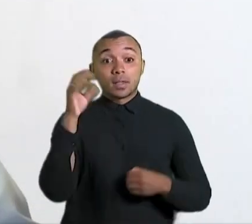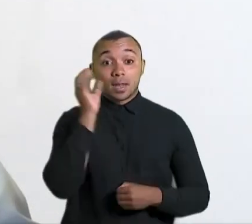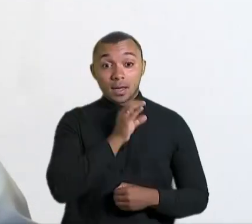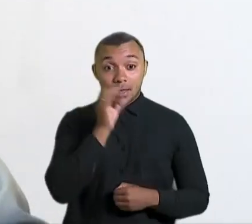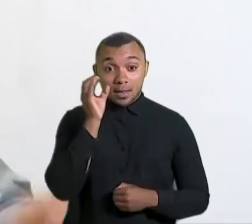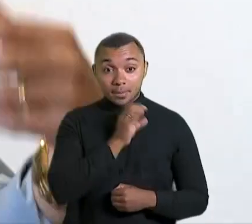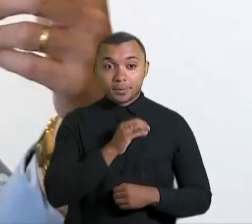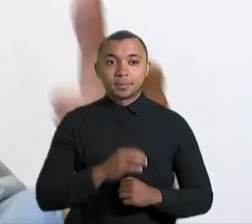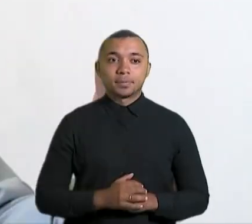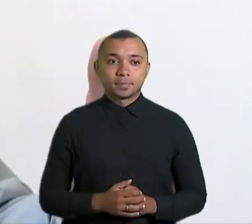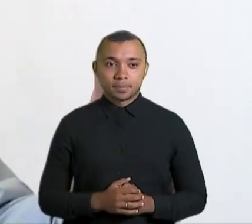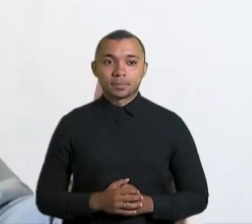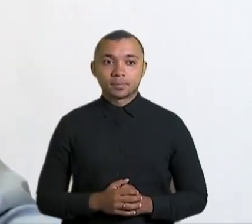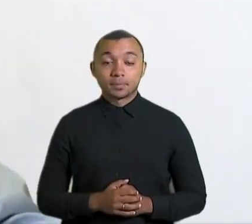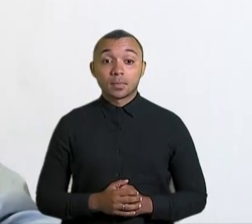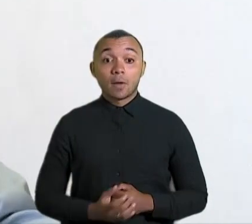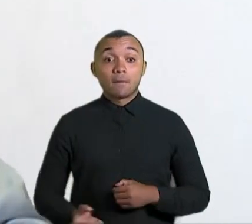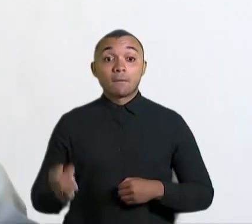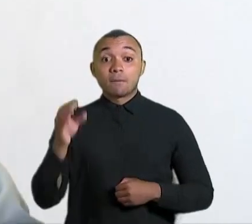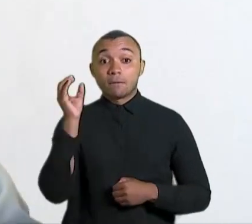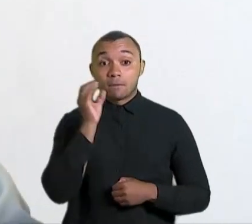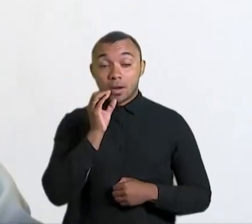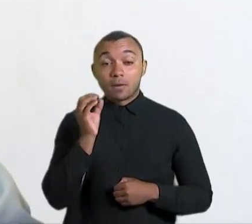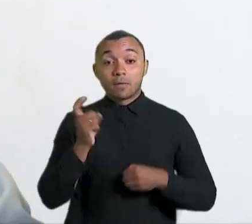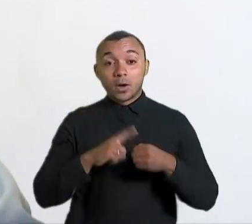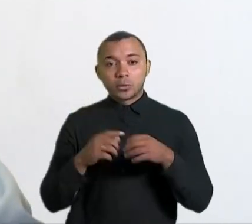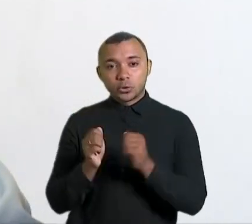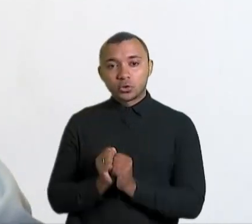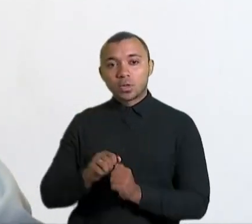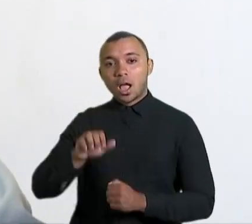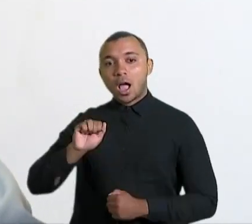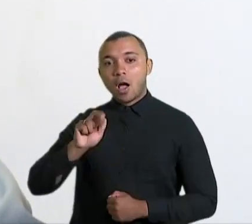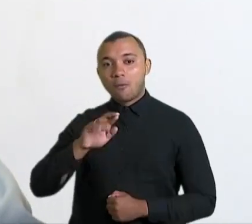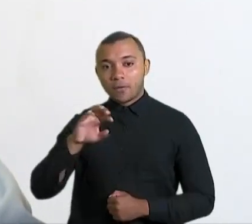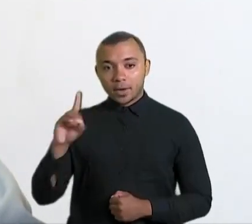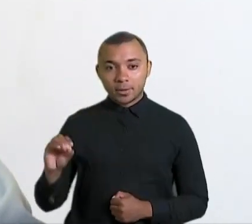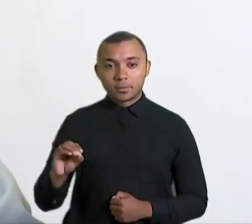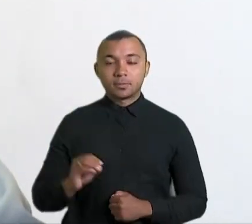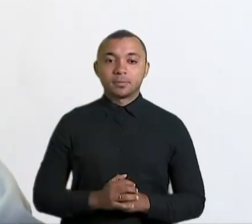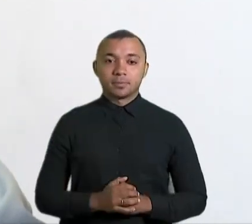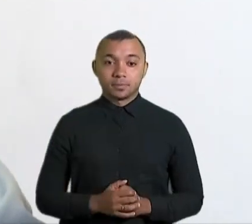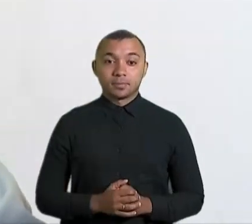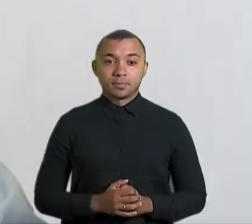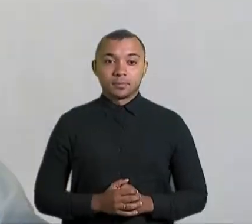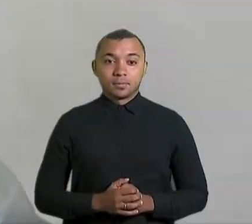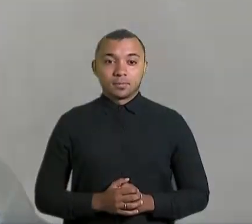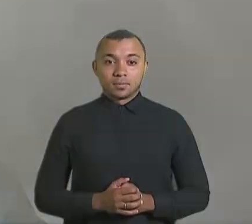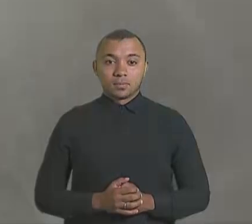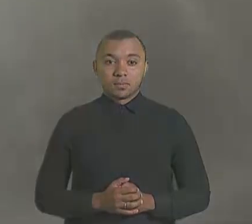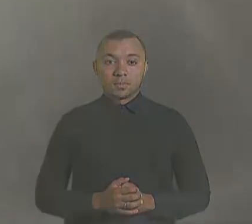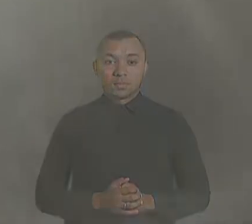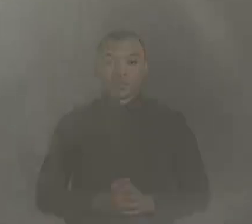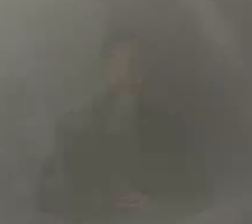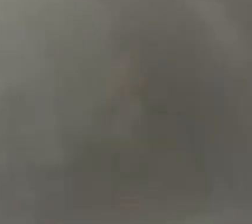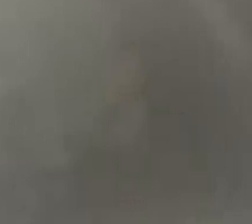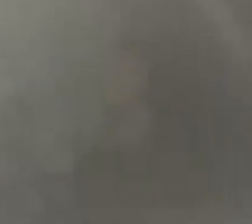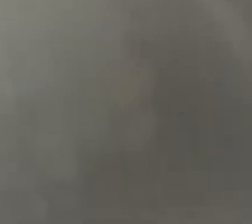um break e voltaremos, como falei, com Valfrido Viana. Até daqui a pouco.